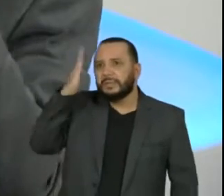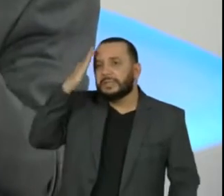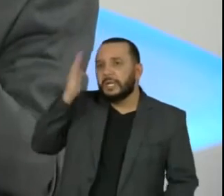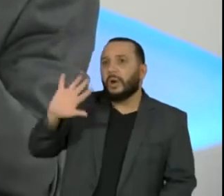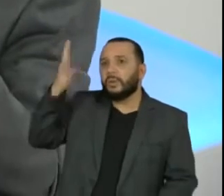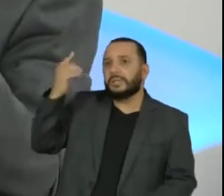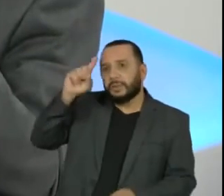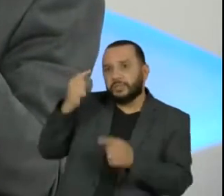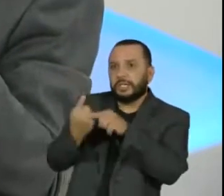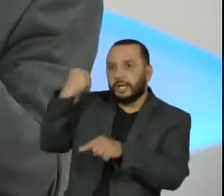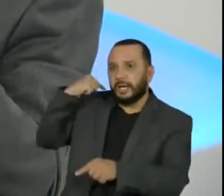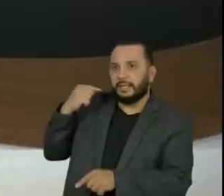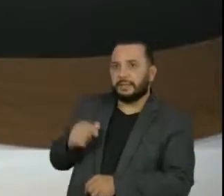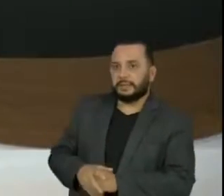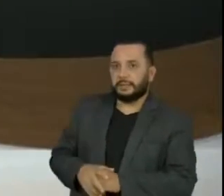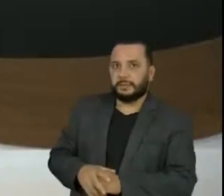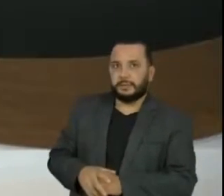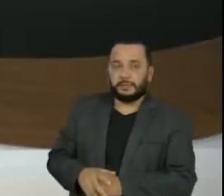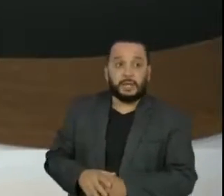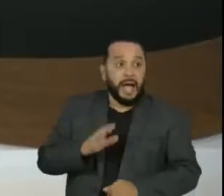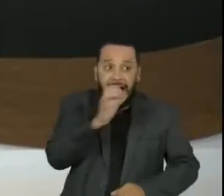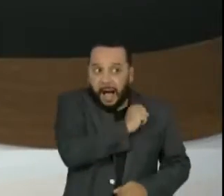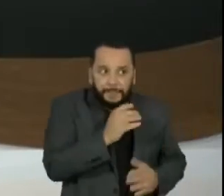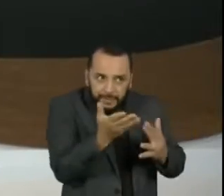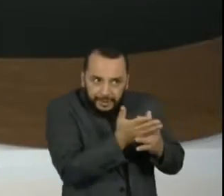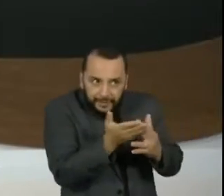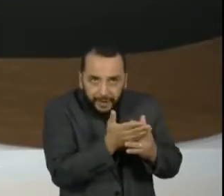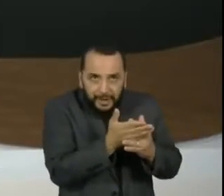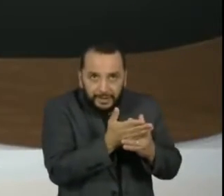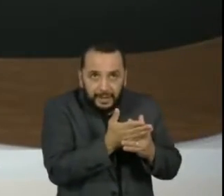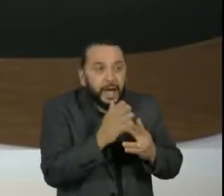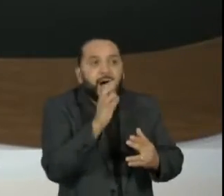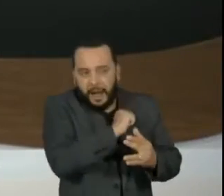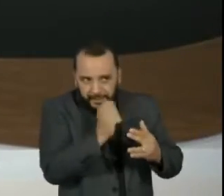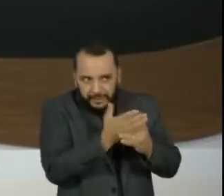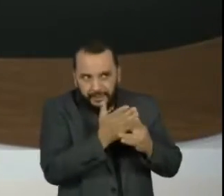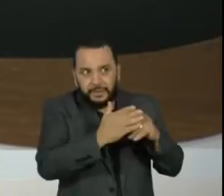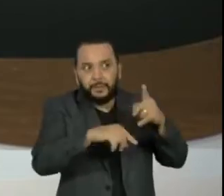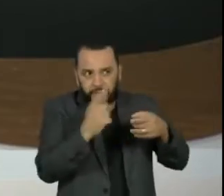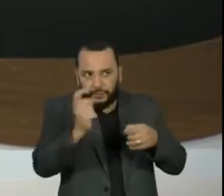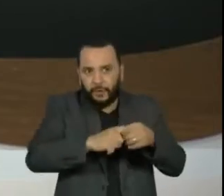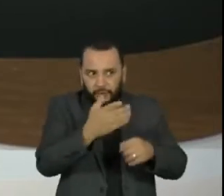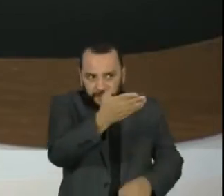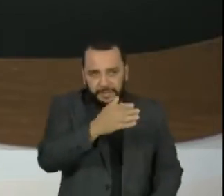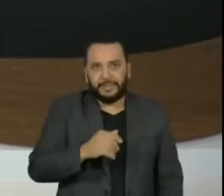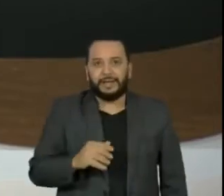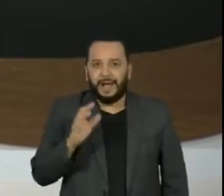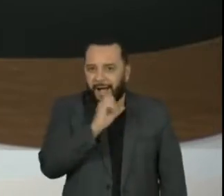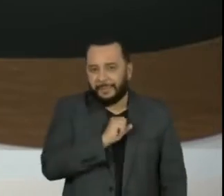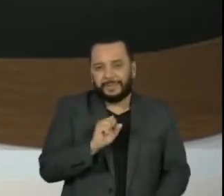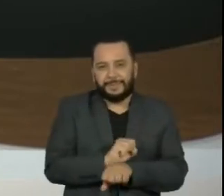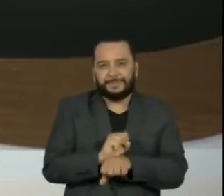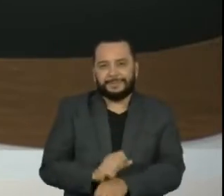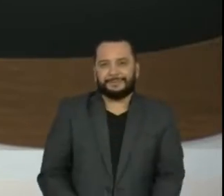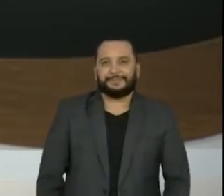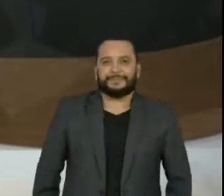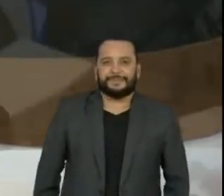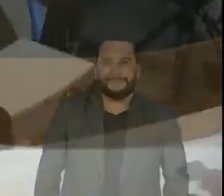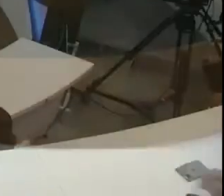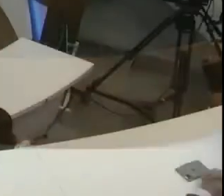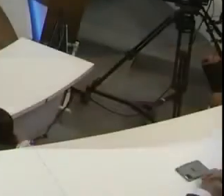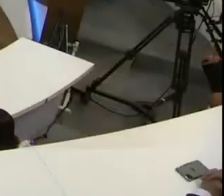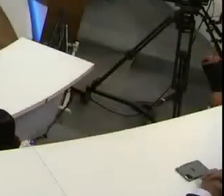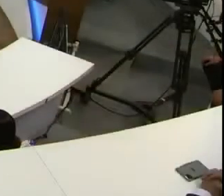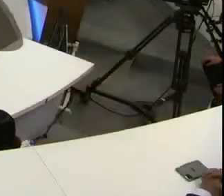anterior. Certo, Então, a gente vai fazer mais um rápido intervalo. Eu volto com você, Pedro, já, não sai daí.